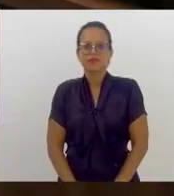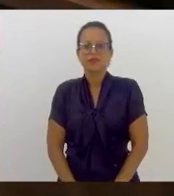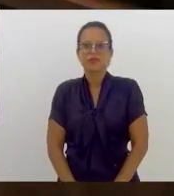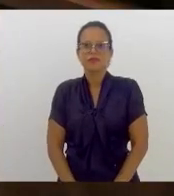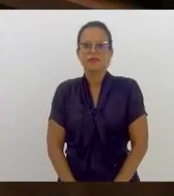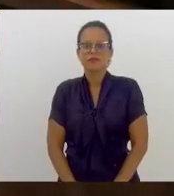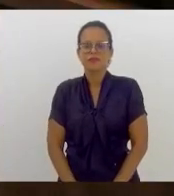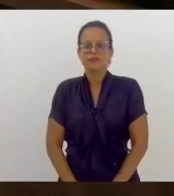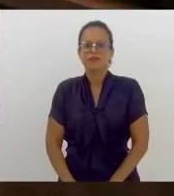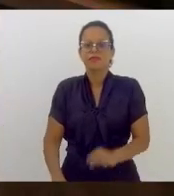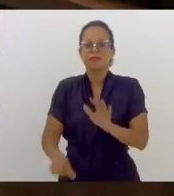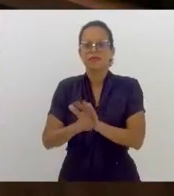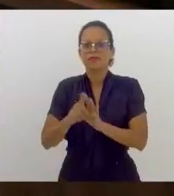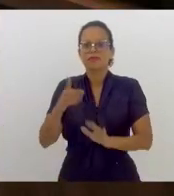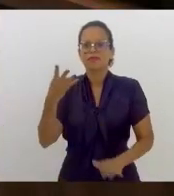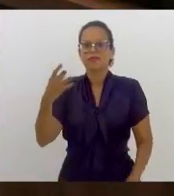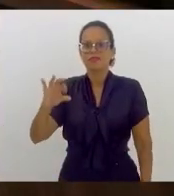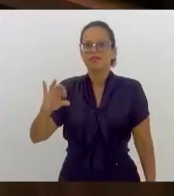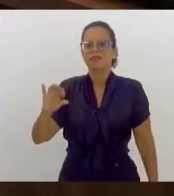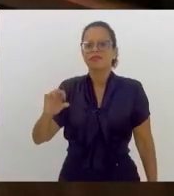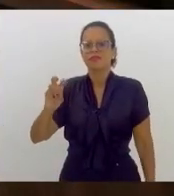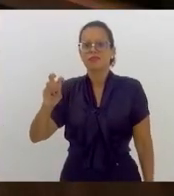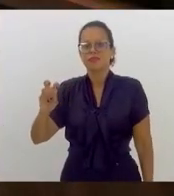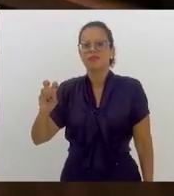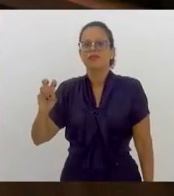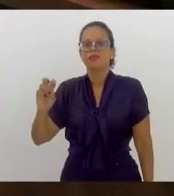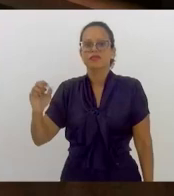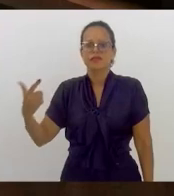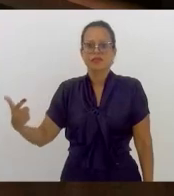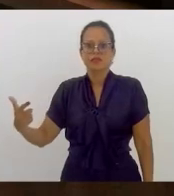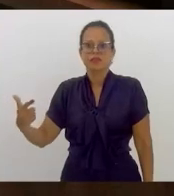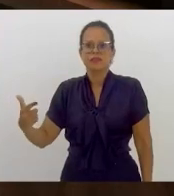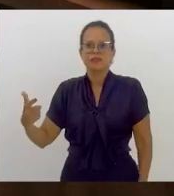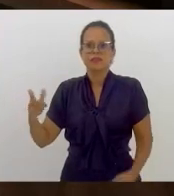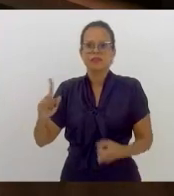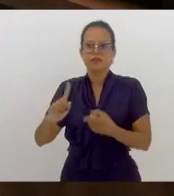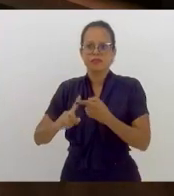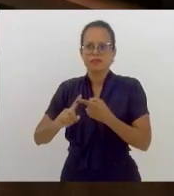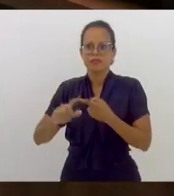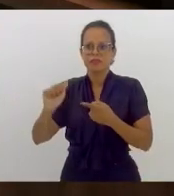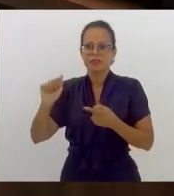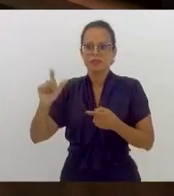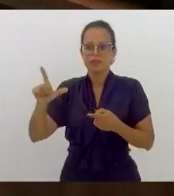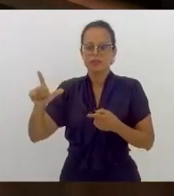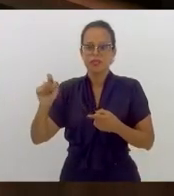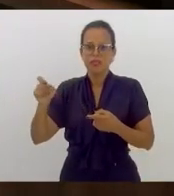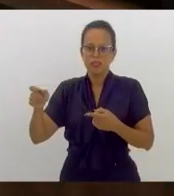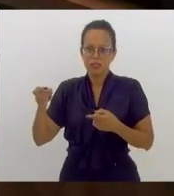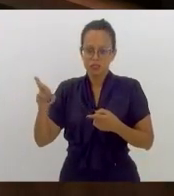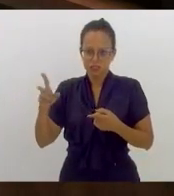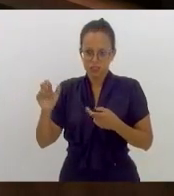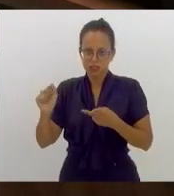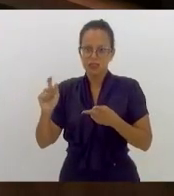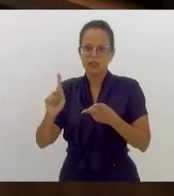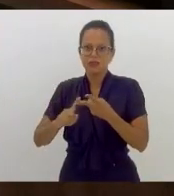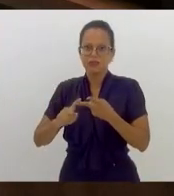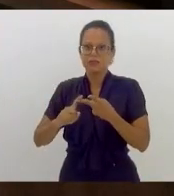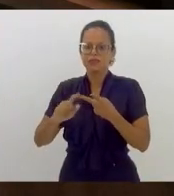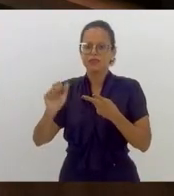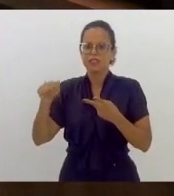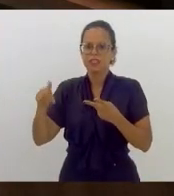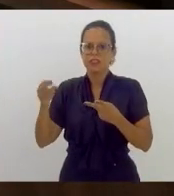PL 4925A de 21, de autoria dos deputados Alexandre Knoploch, Anderson